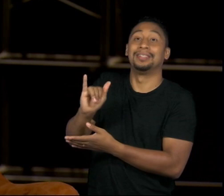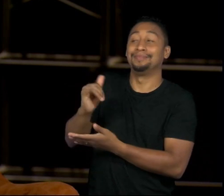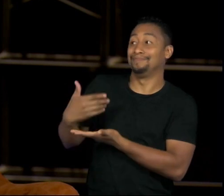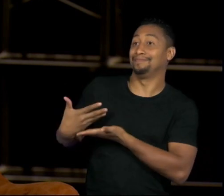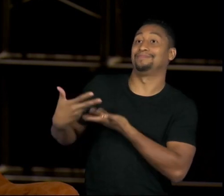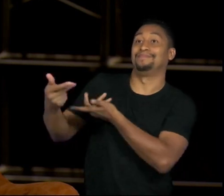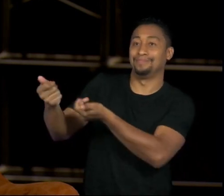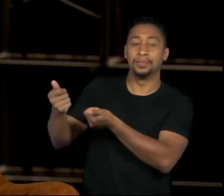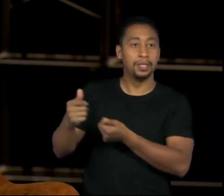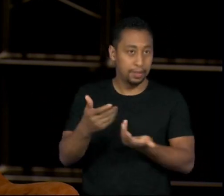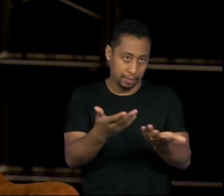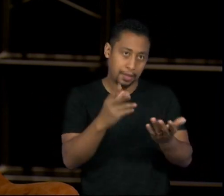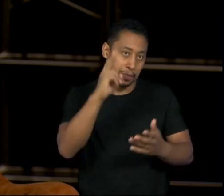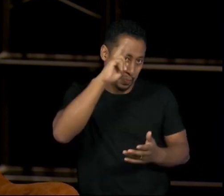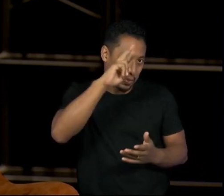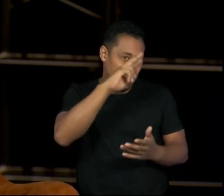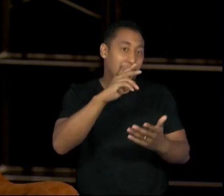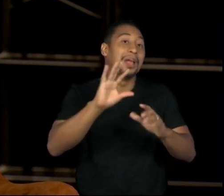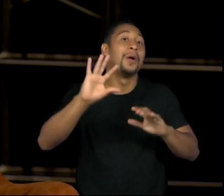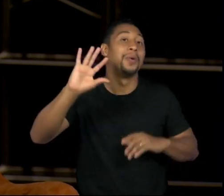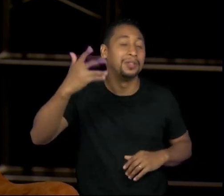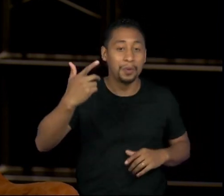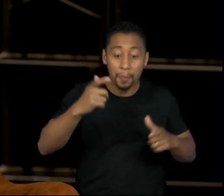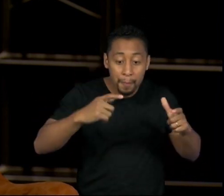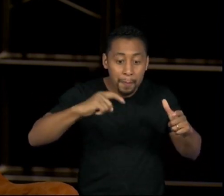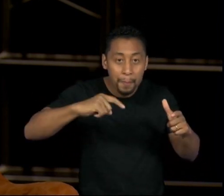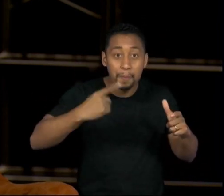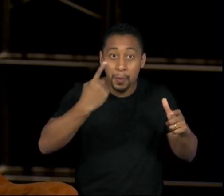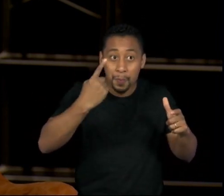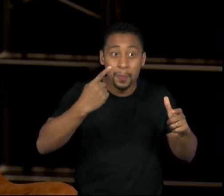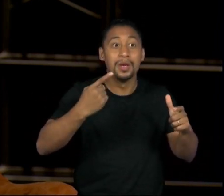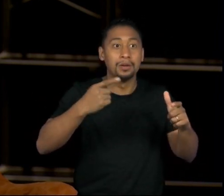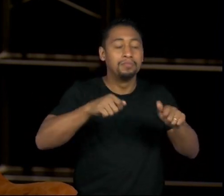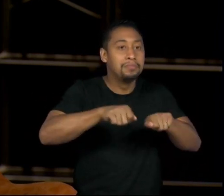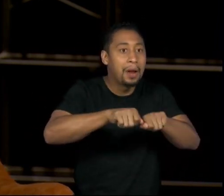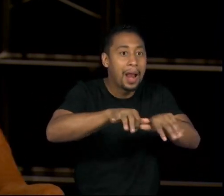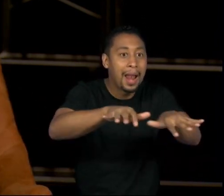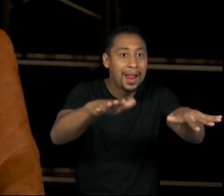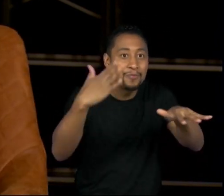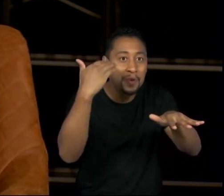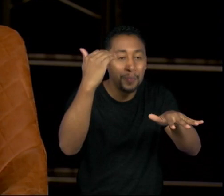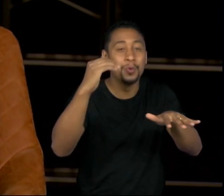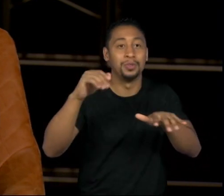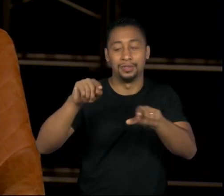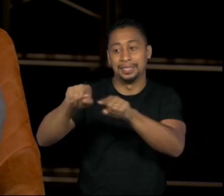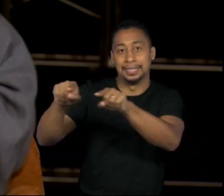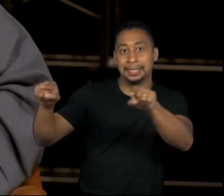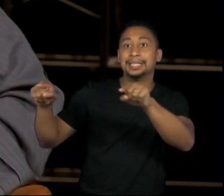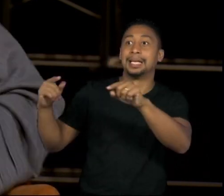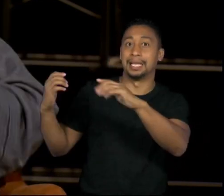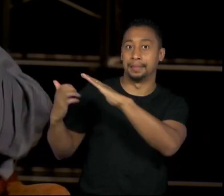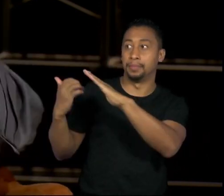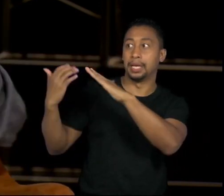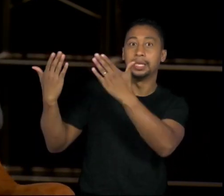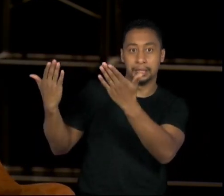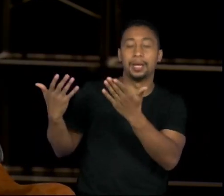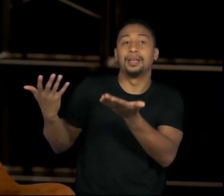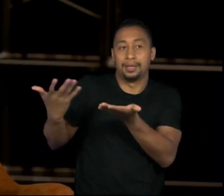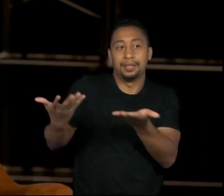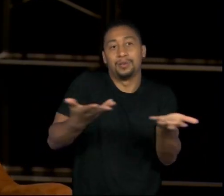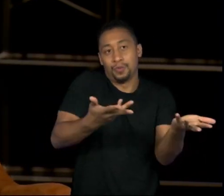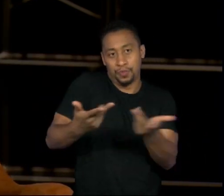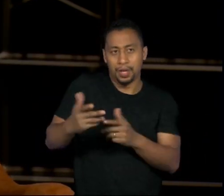desse primeiro disco, as gravadoras se ligaram em você e queriam te contratar. Sim, sim. Mas é verdade que você combinou de